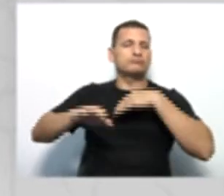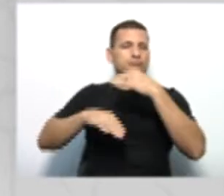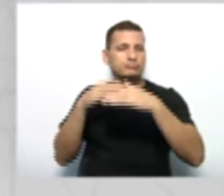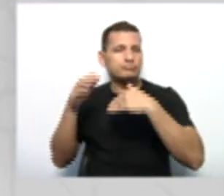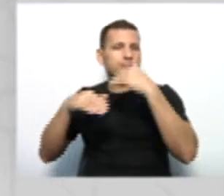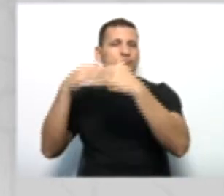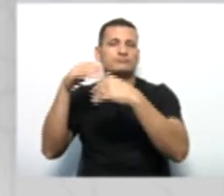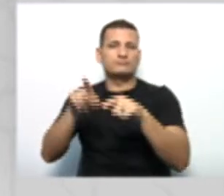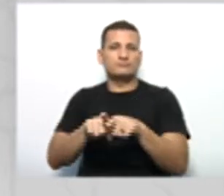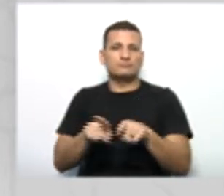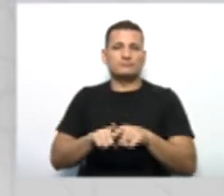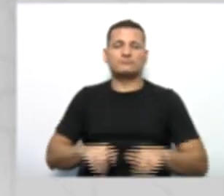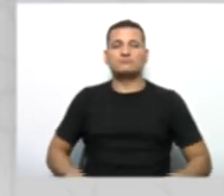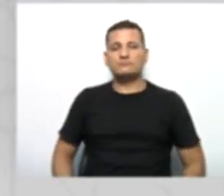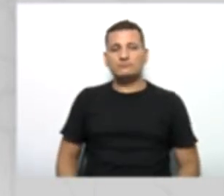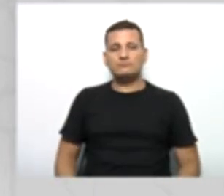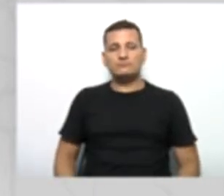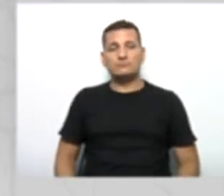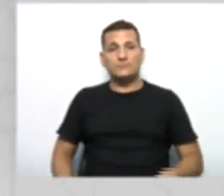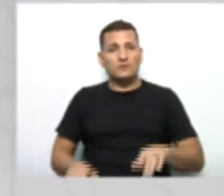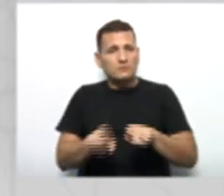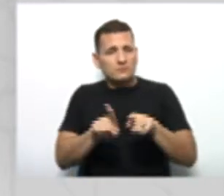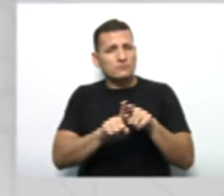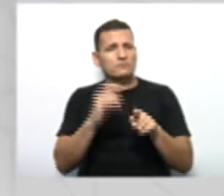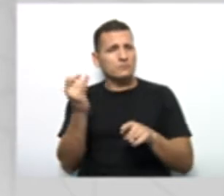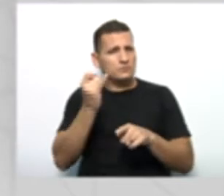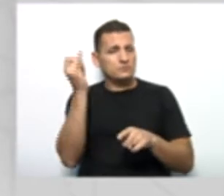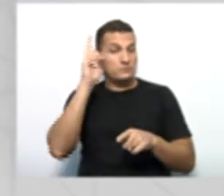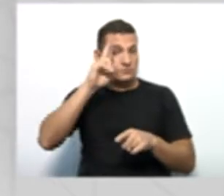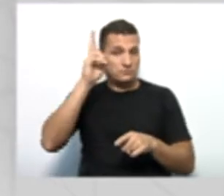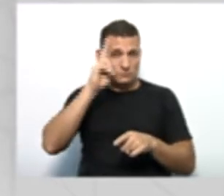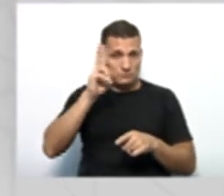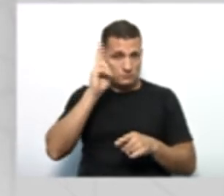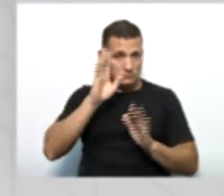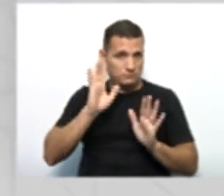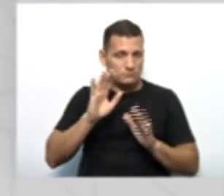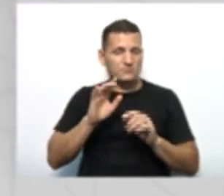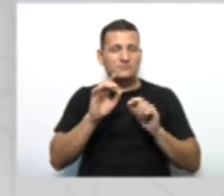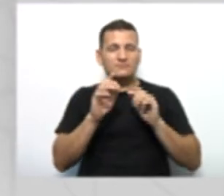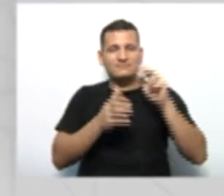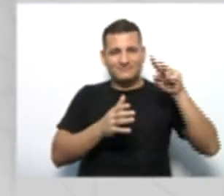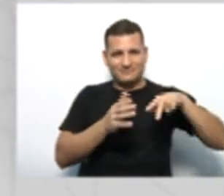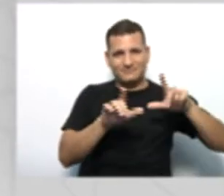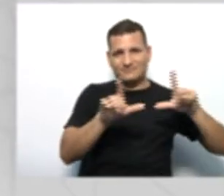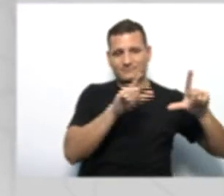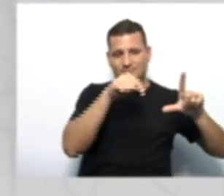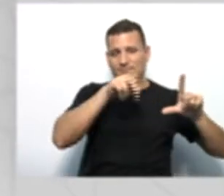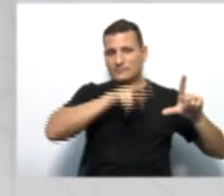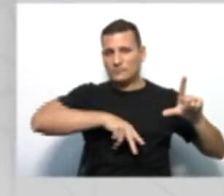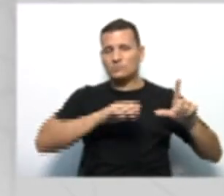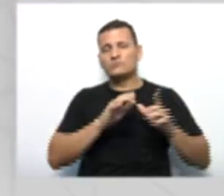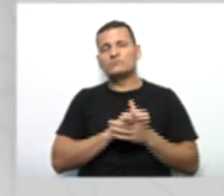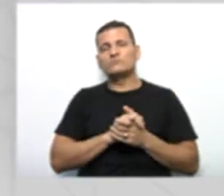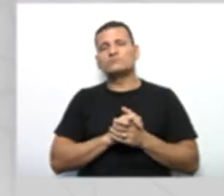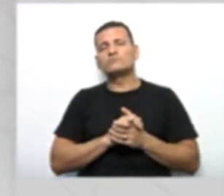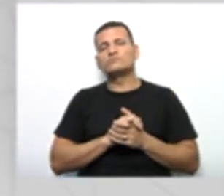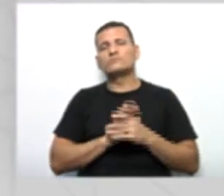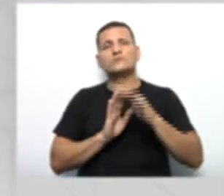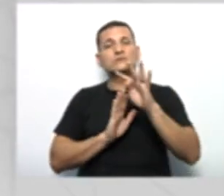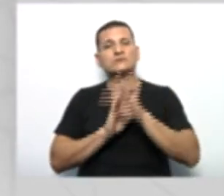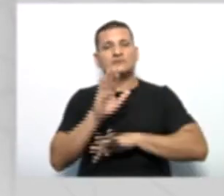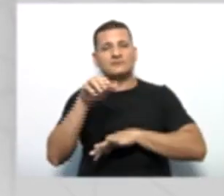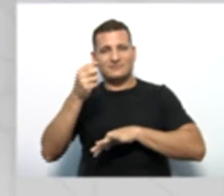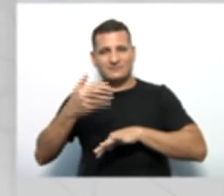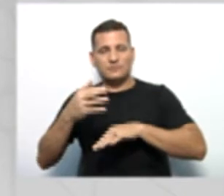Além disso, professor Wesley, é extremamente importante nós lembrarmos, com base no que foi lido, como o próprio texto diz, não existem